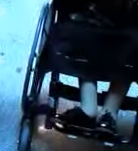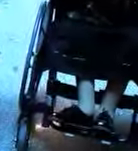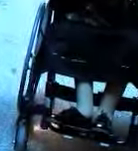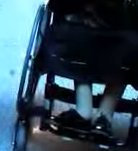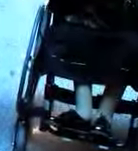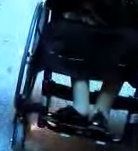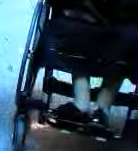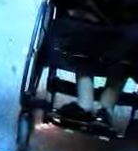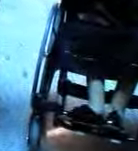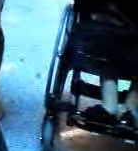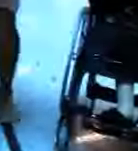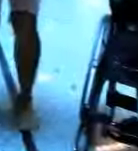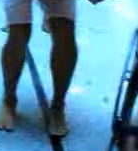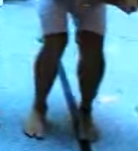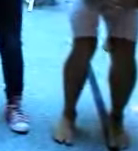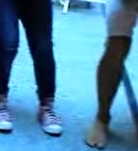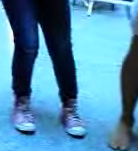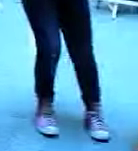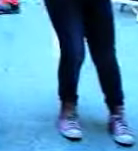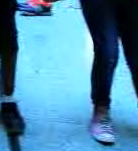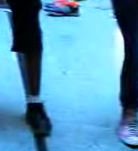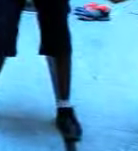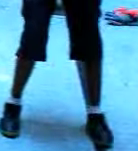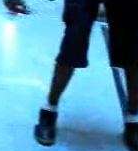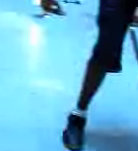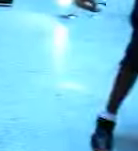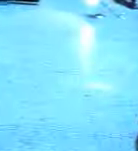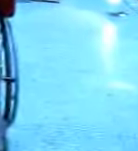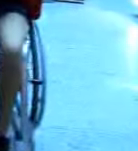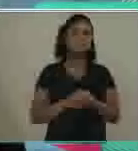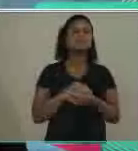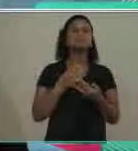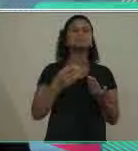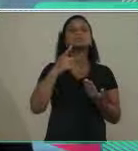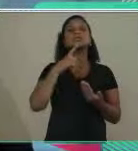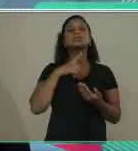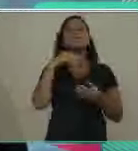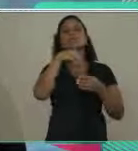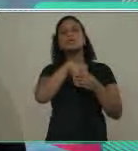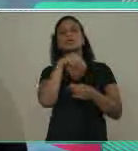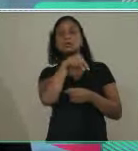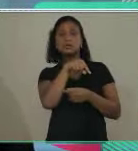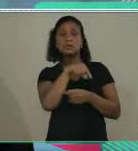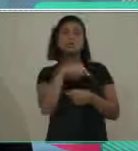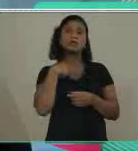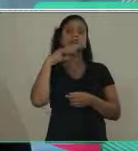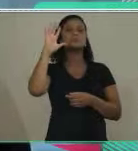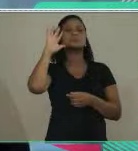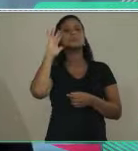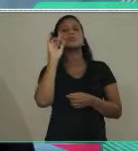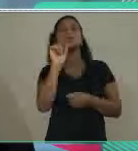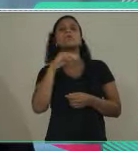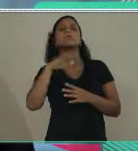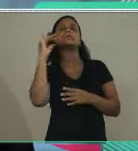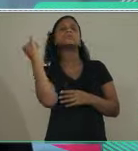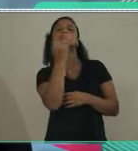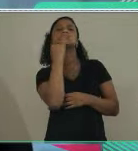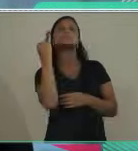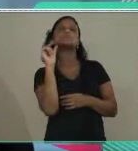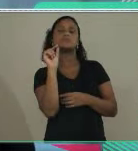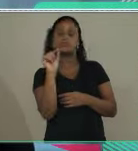Alunos com e sem deficiência em uma roda de mãos dadas. Em termos de rendimento, eu penso que